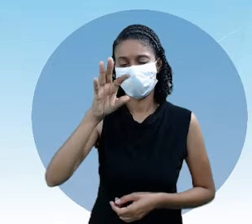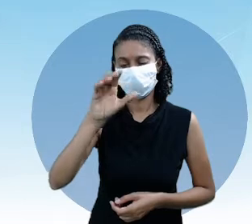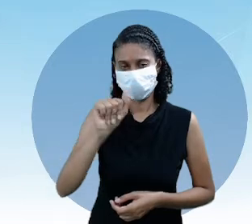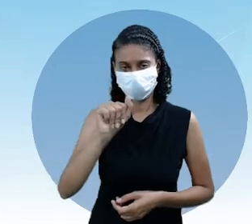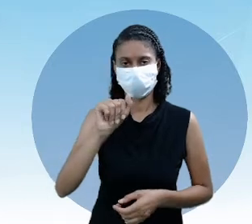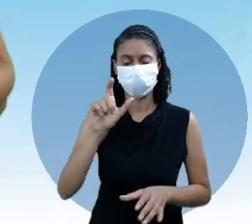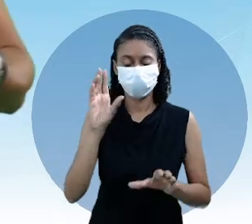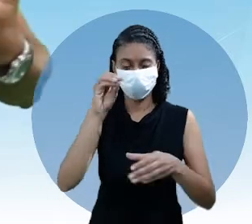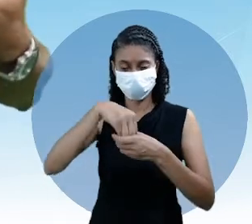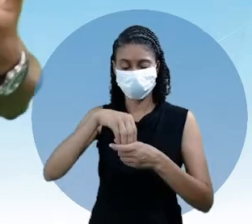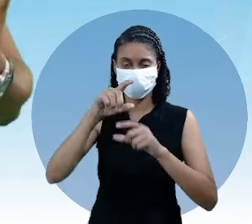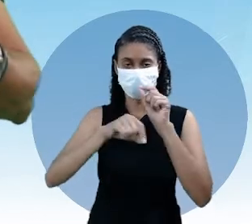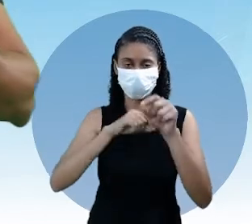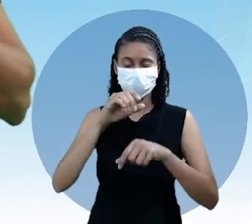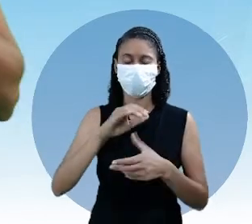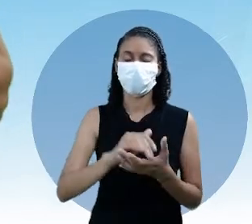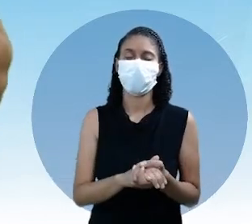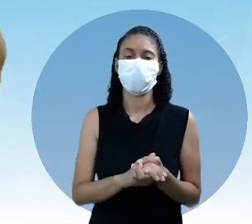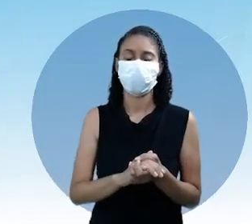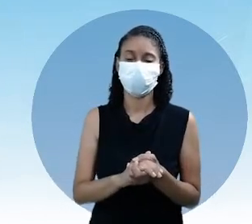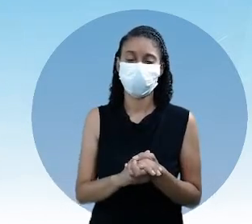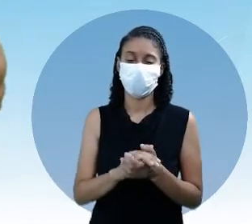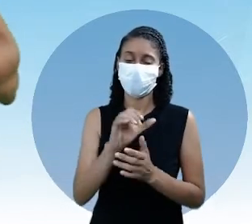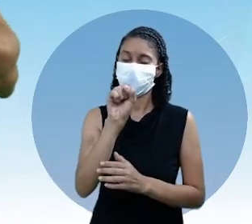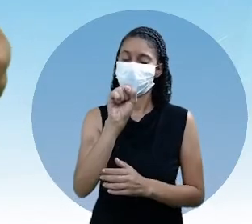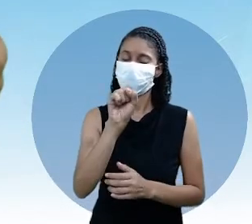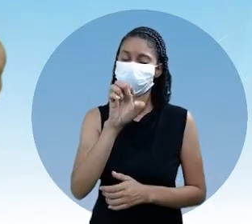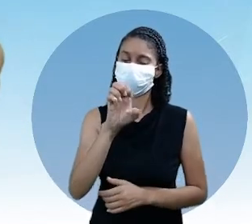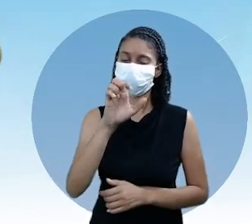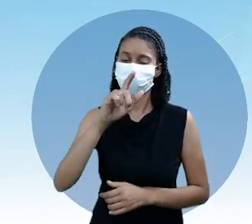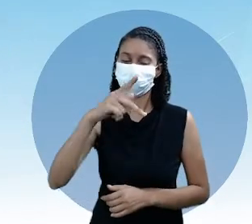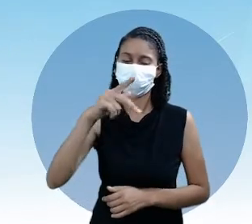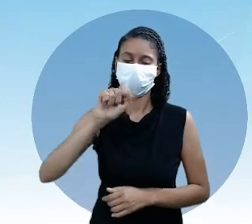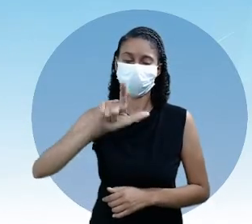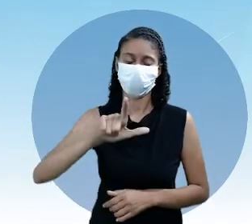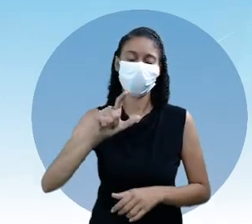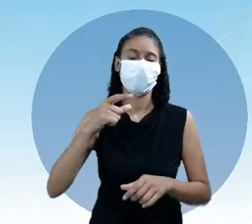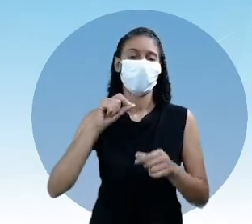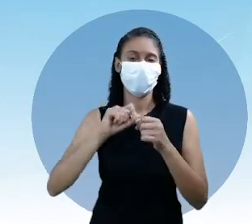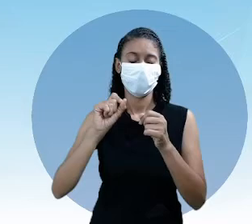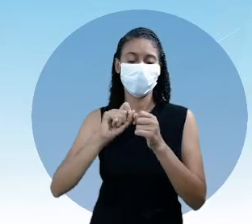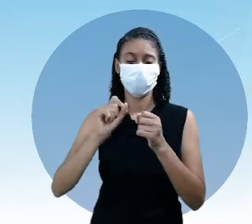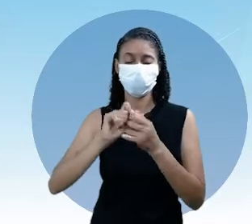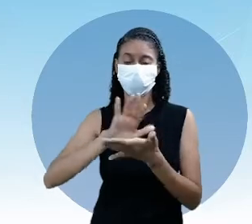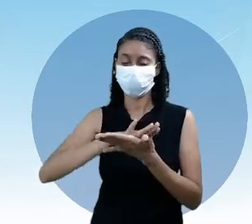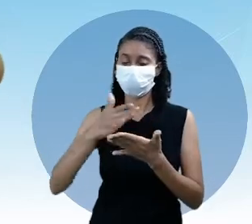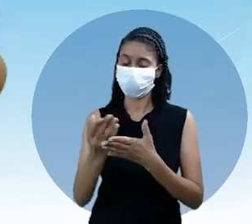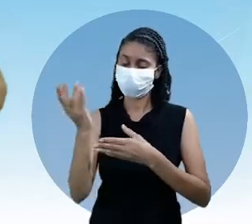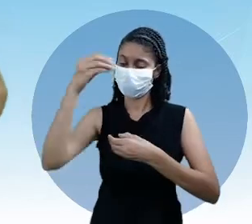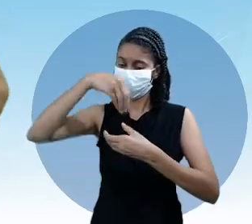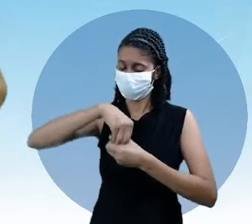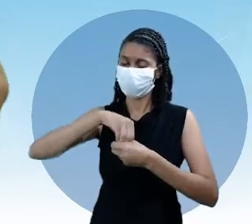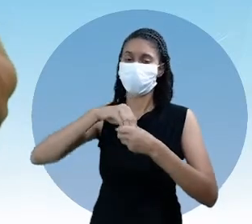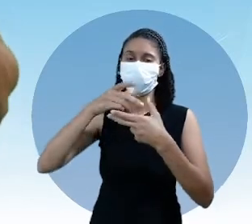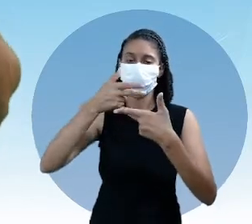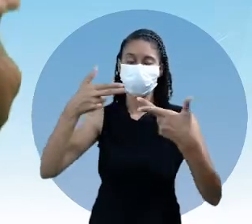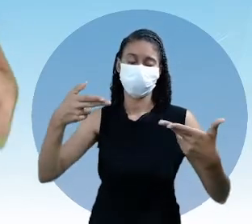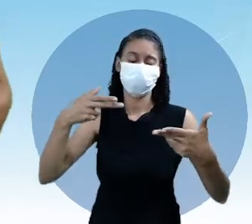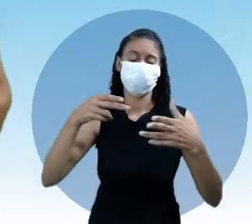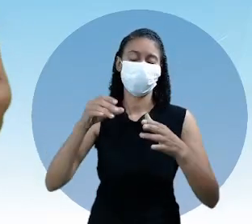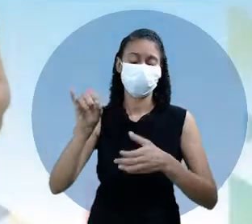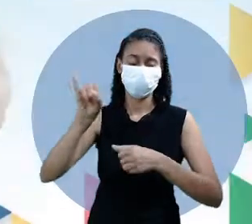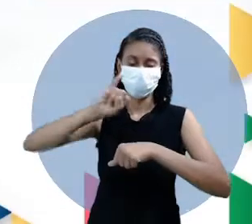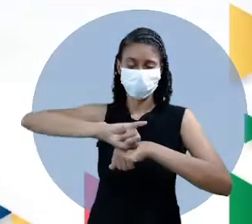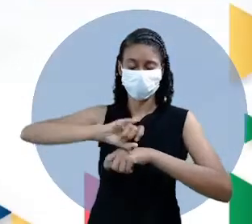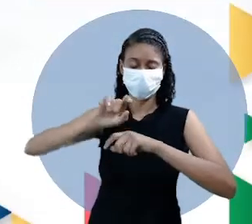uma série de políticas, né, e também de interpretações em torno, né, dessa questão. Sua sede, né, é